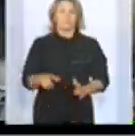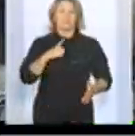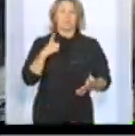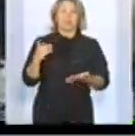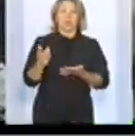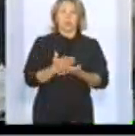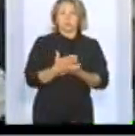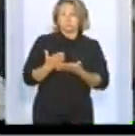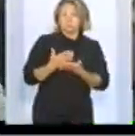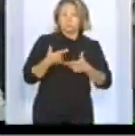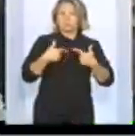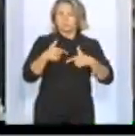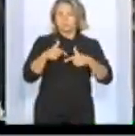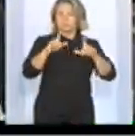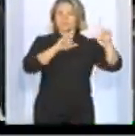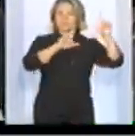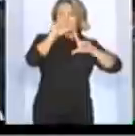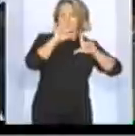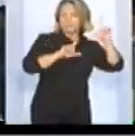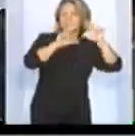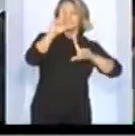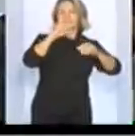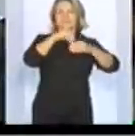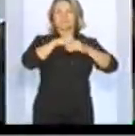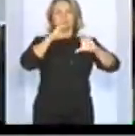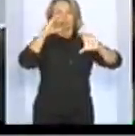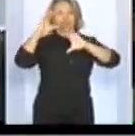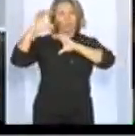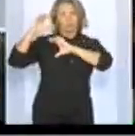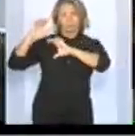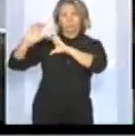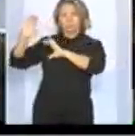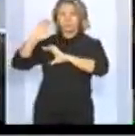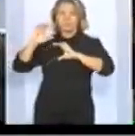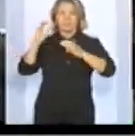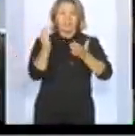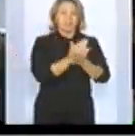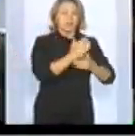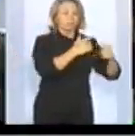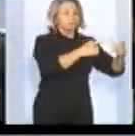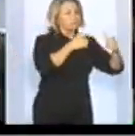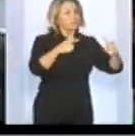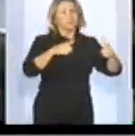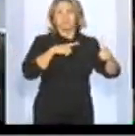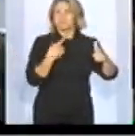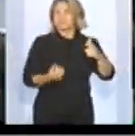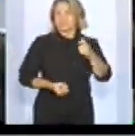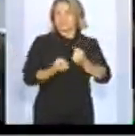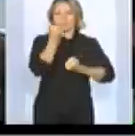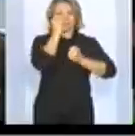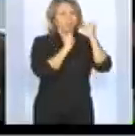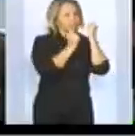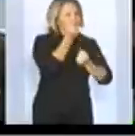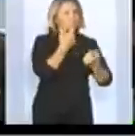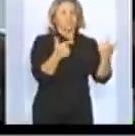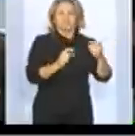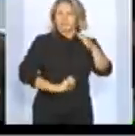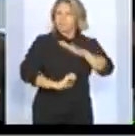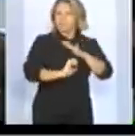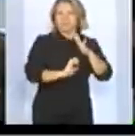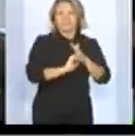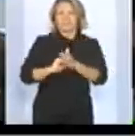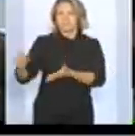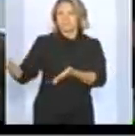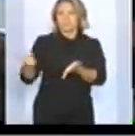Televisão por assinatura, empresas de telecomunicação, e nessas localidades não existe uma indústria, alguma empresa, alguém para